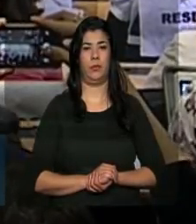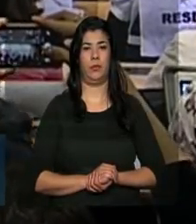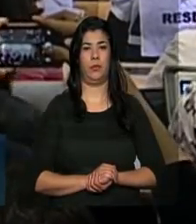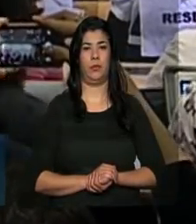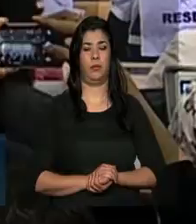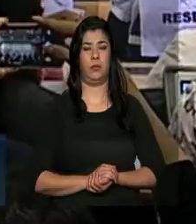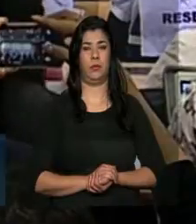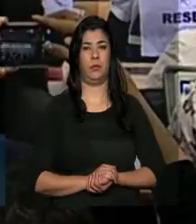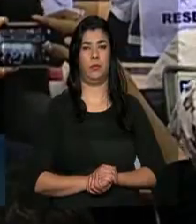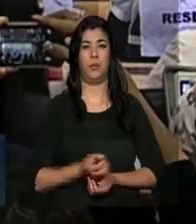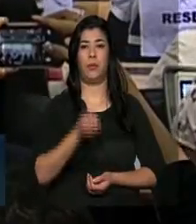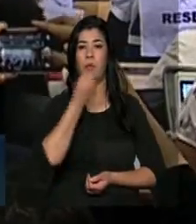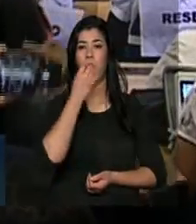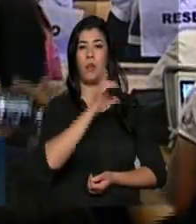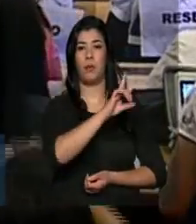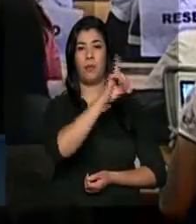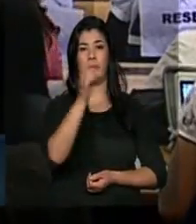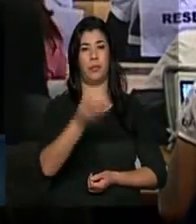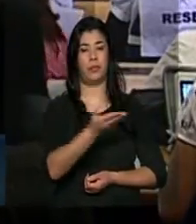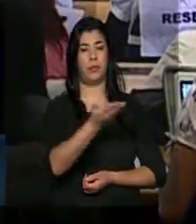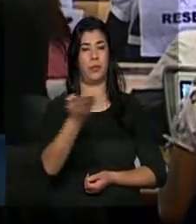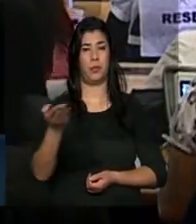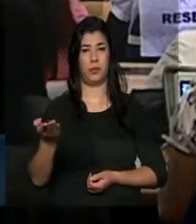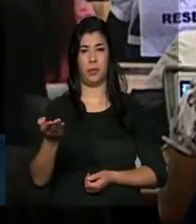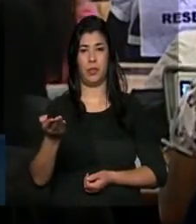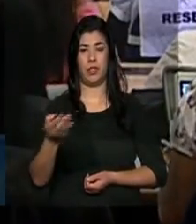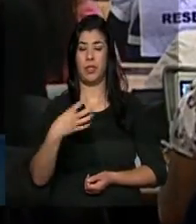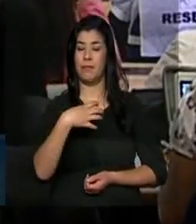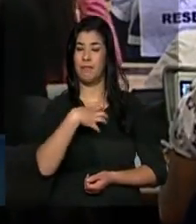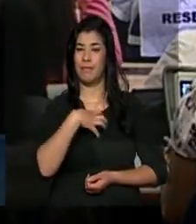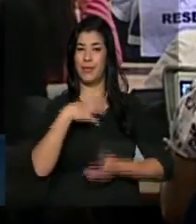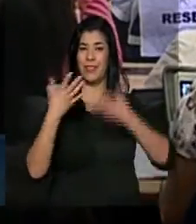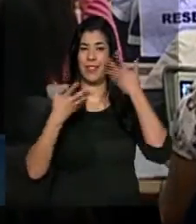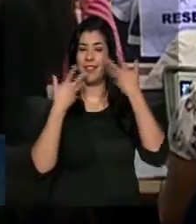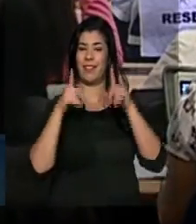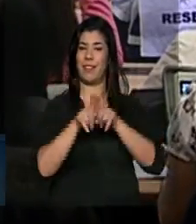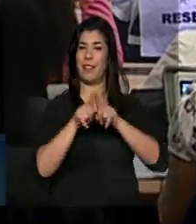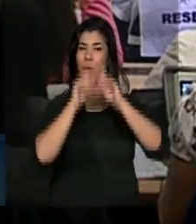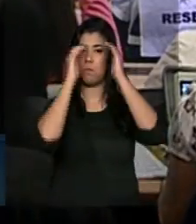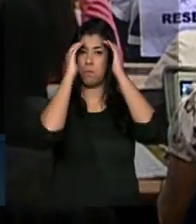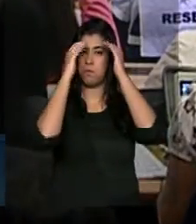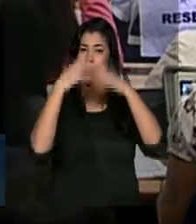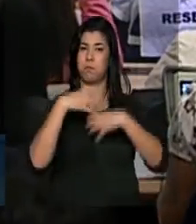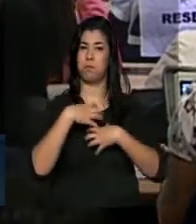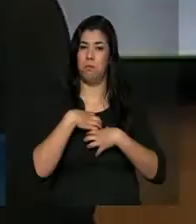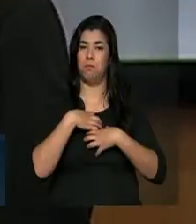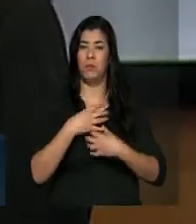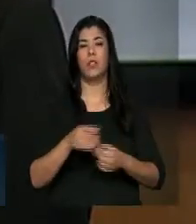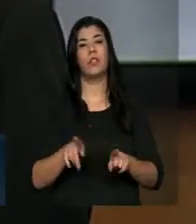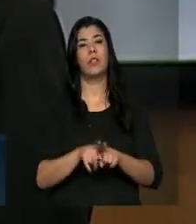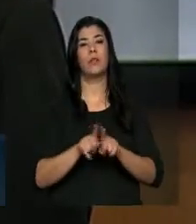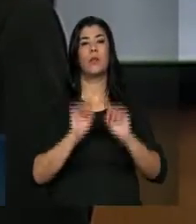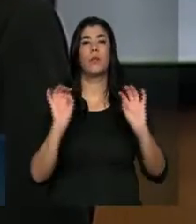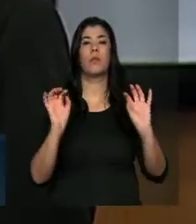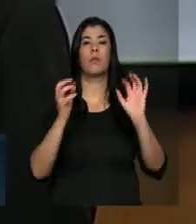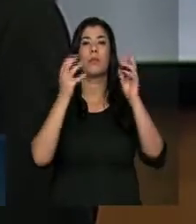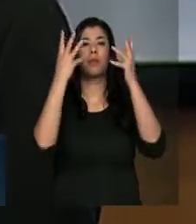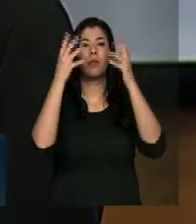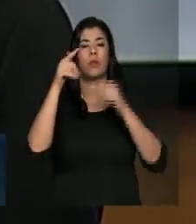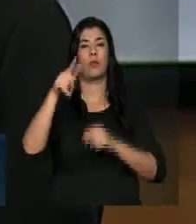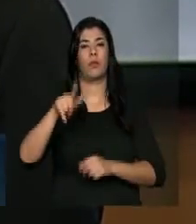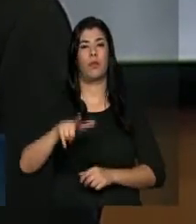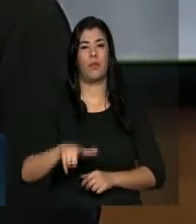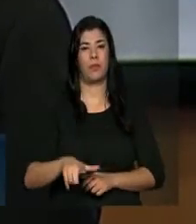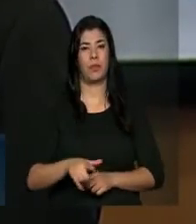Bom dia a todos e todas. É com muita alegria, muita honra que estamos aqui para comemorar mais